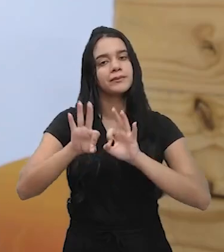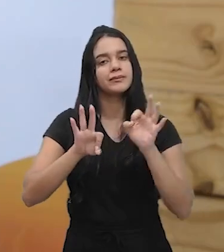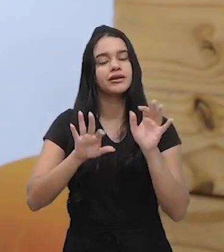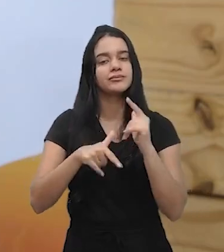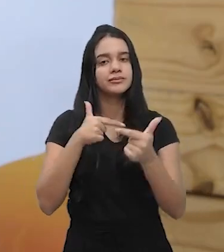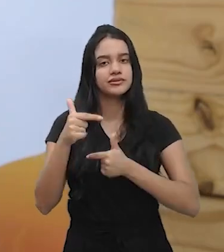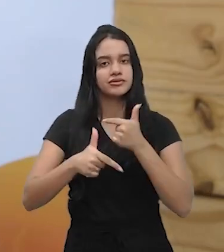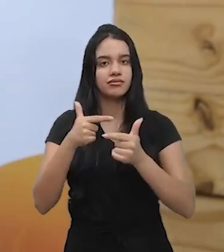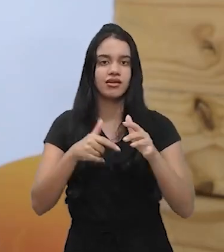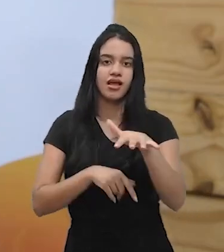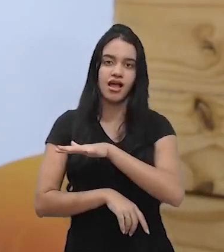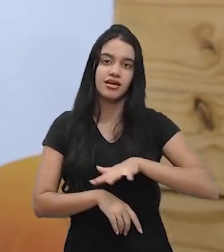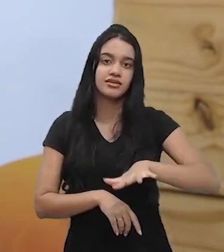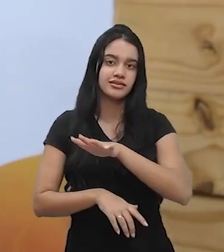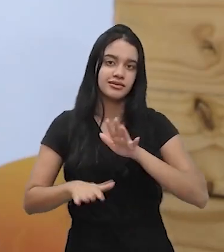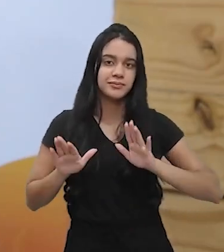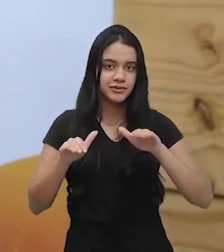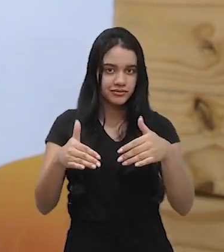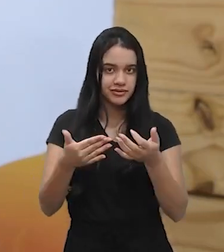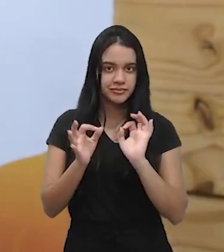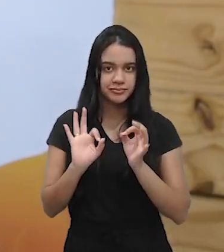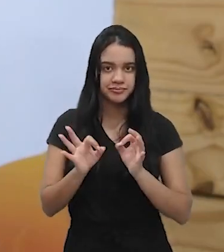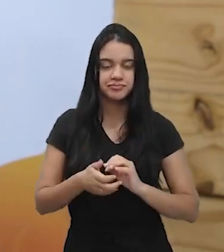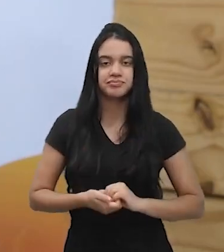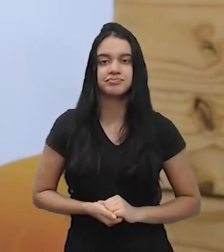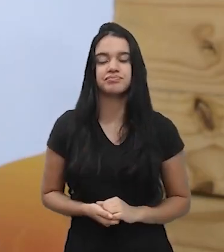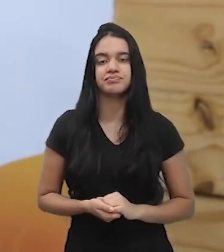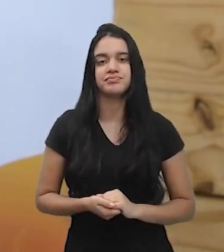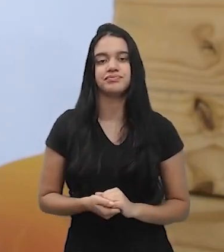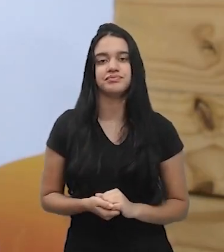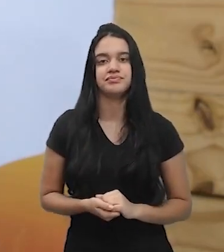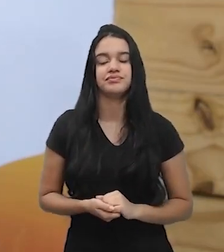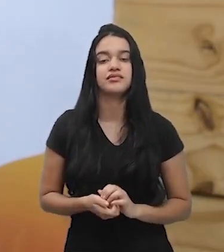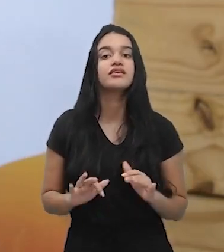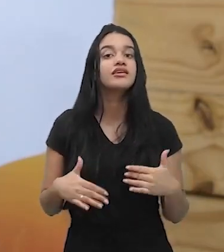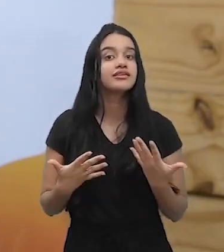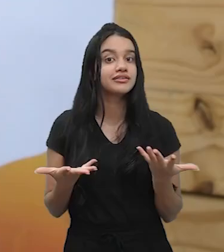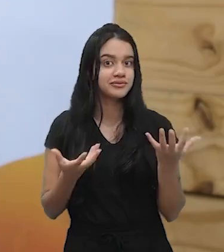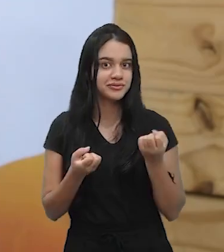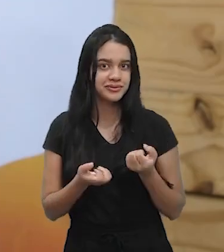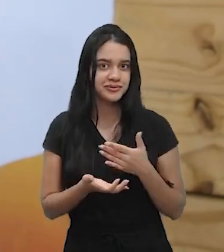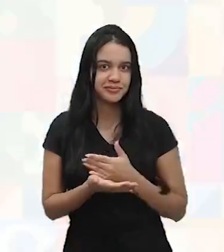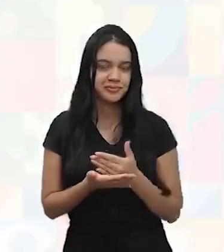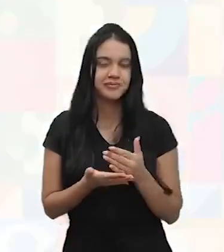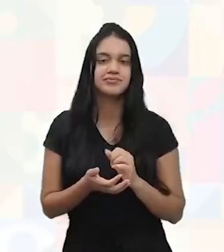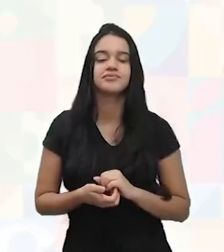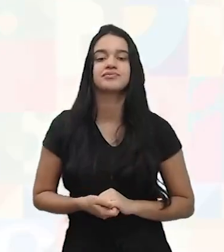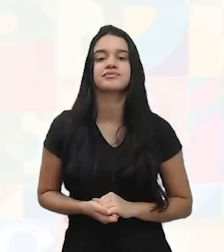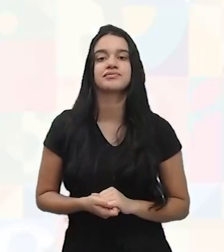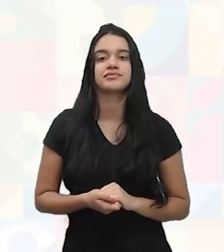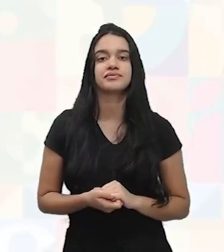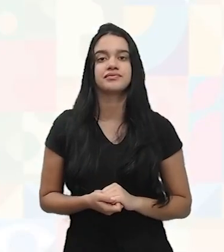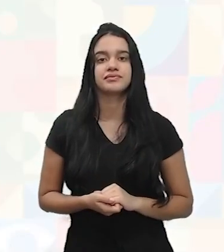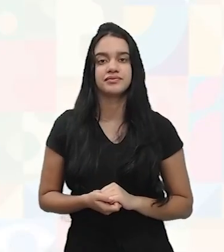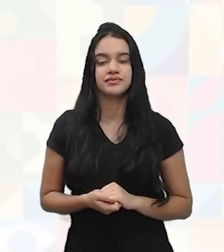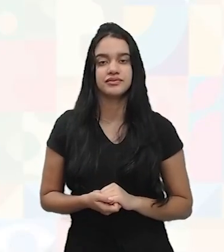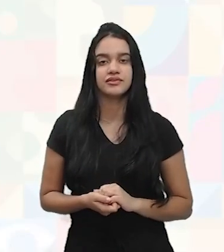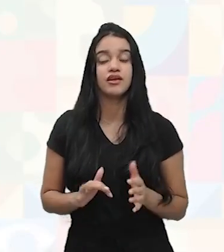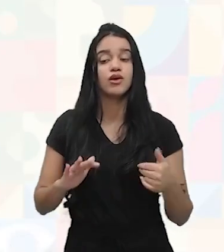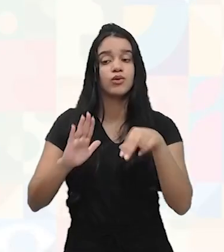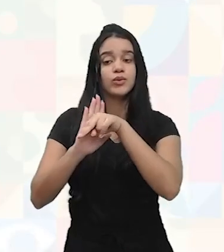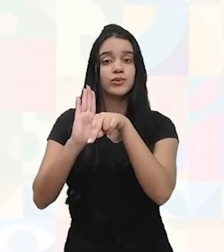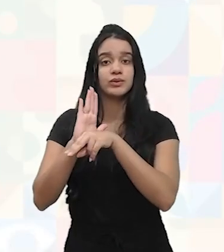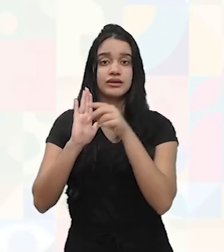atuar naquela área especificamente, tá certo? Então vamos lá. Uma outra norma que também